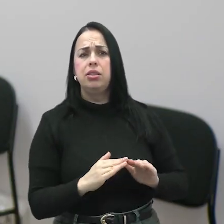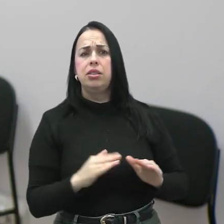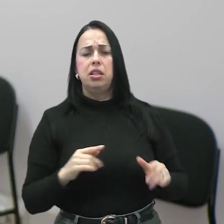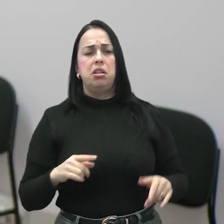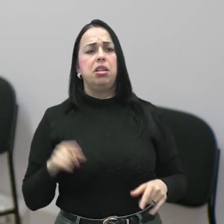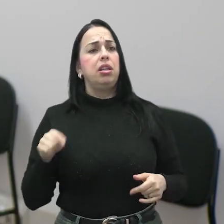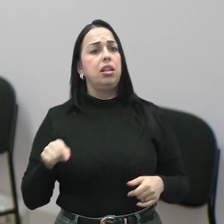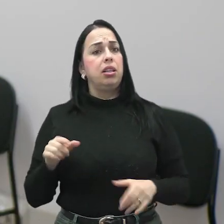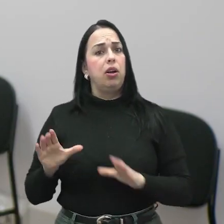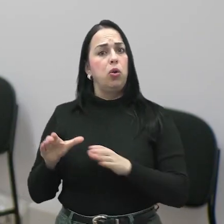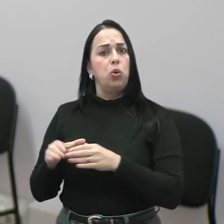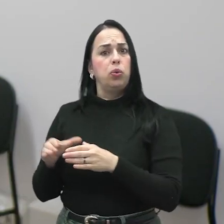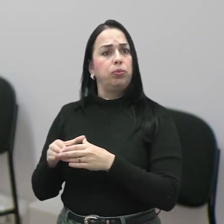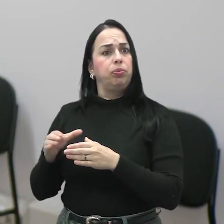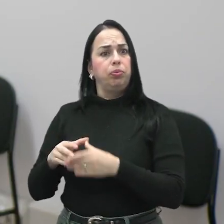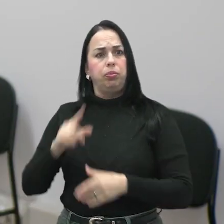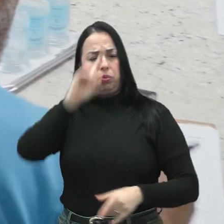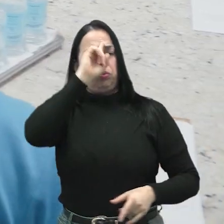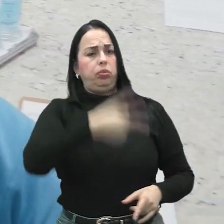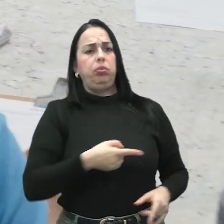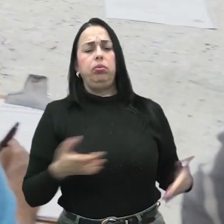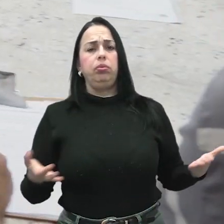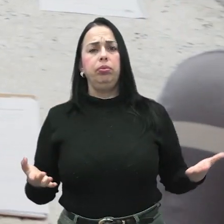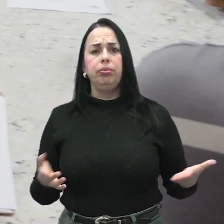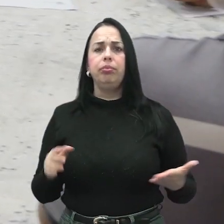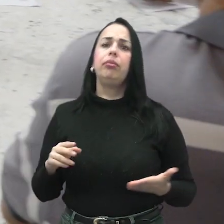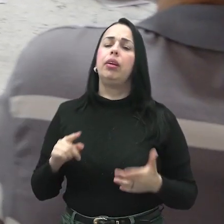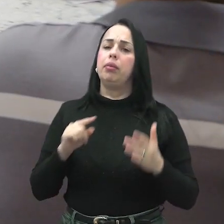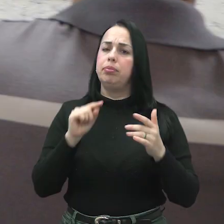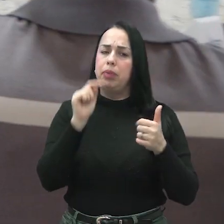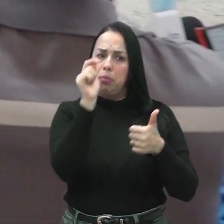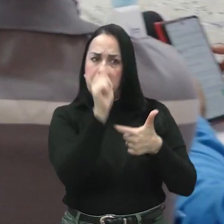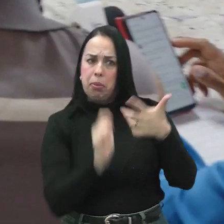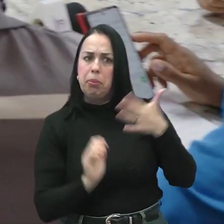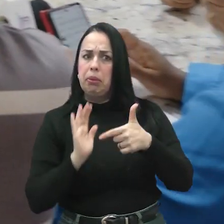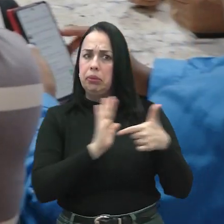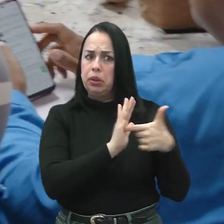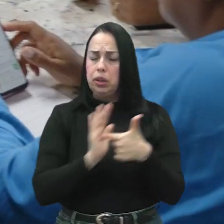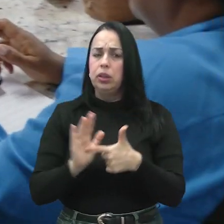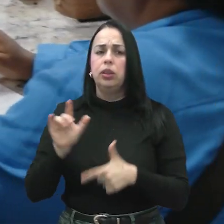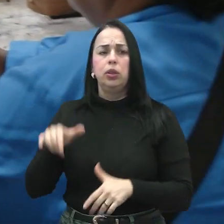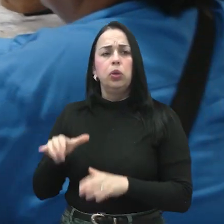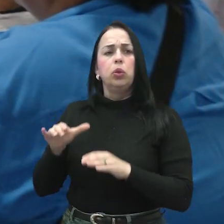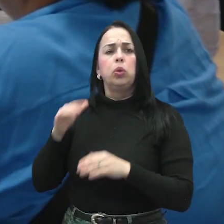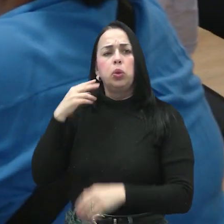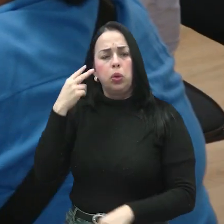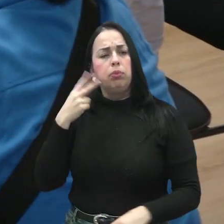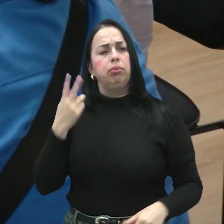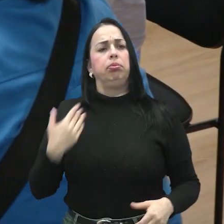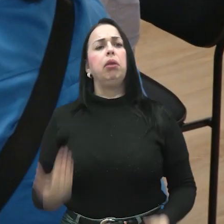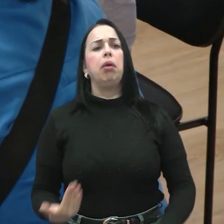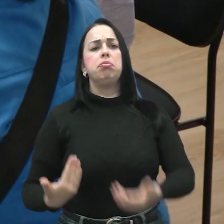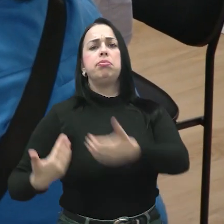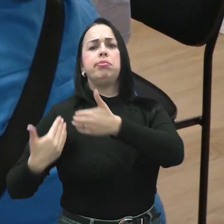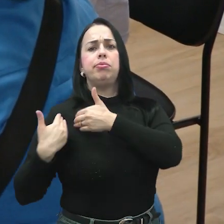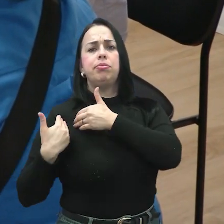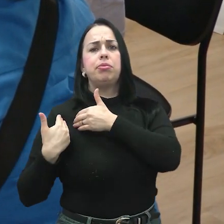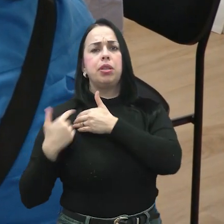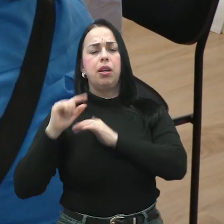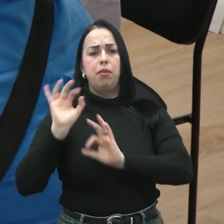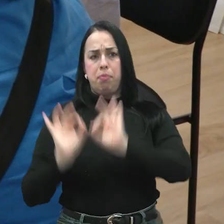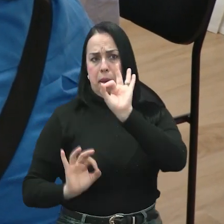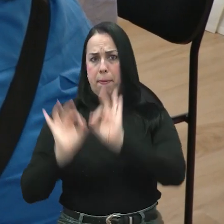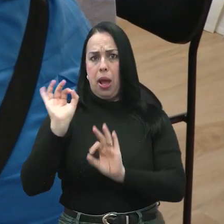dando autonomia a um órgão público. Diante das denúncias, os vereadores se comprometeram